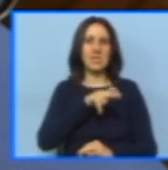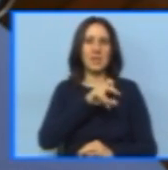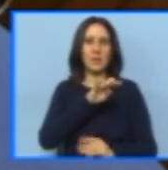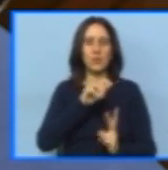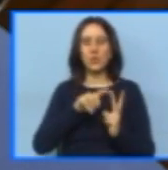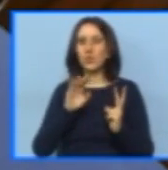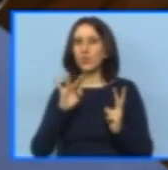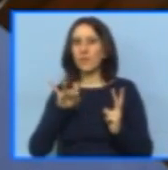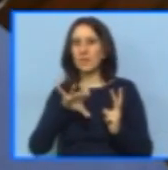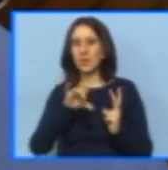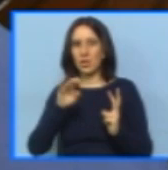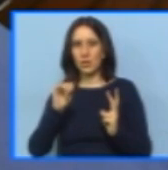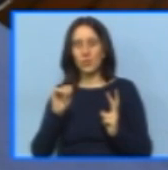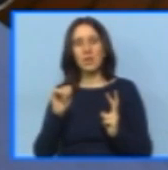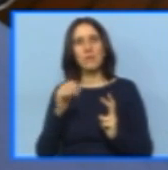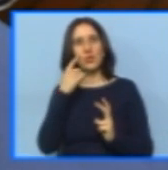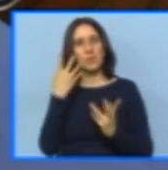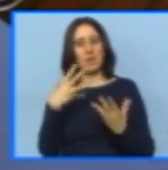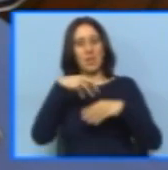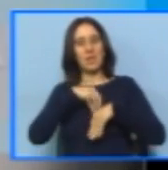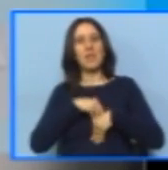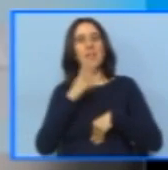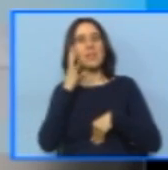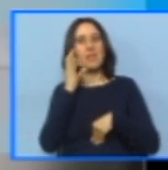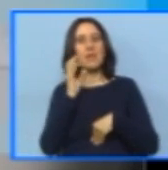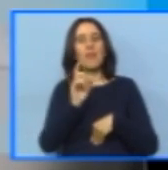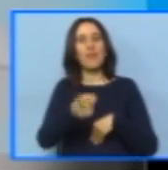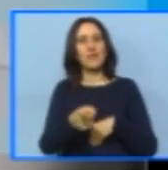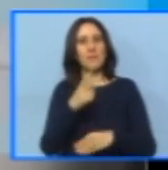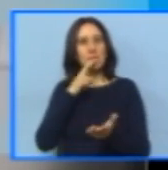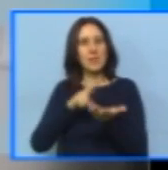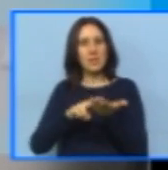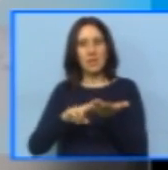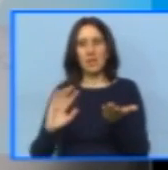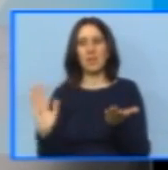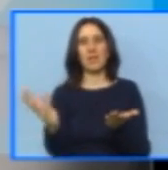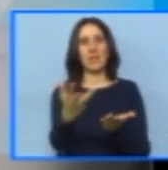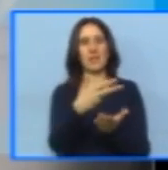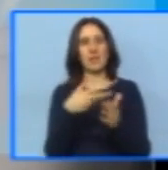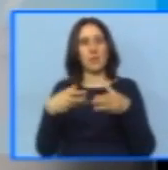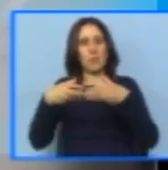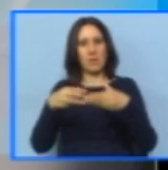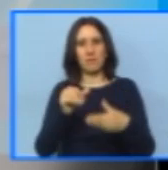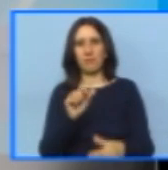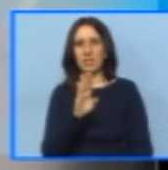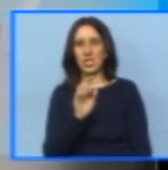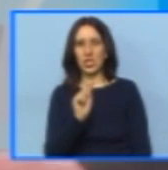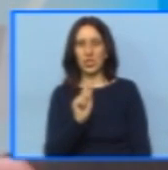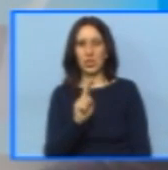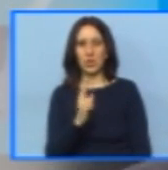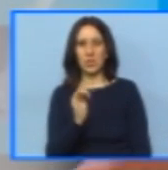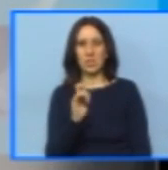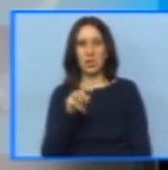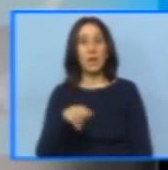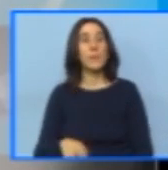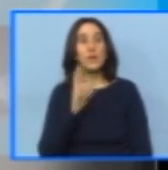precisamente encarnar aquilo que era a realidade da comunidade de Jerusalém. E há aqui... Desculpa só uma